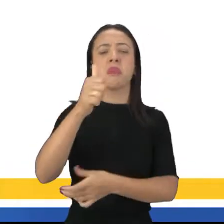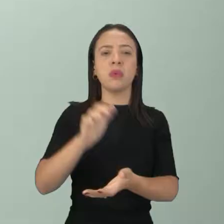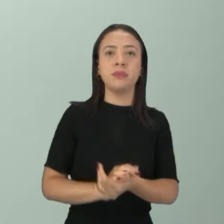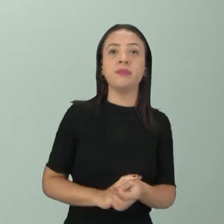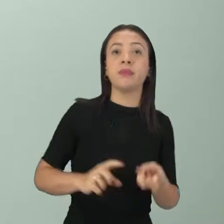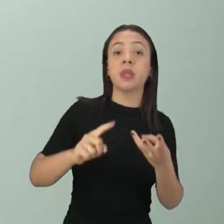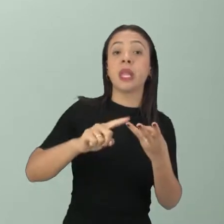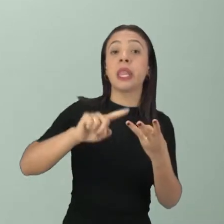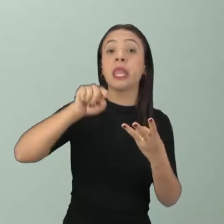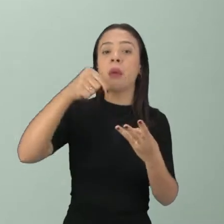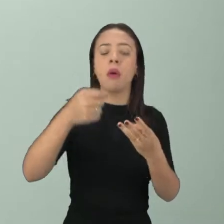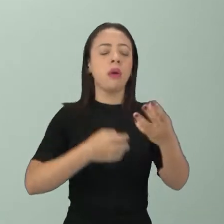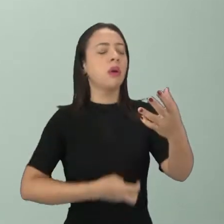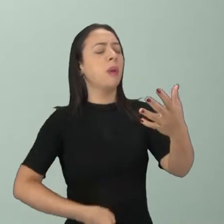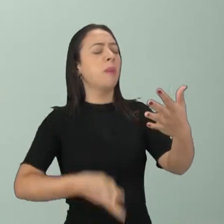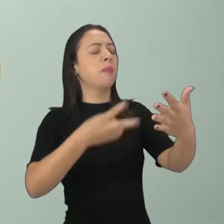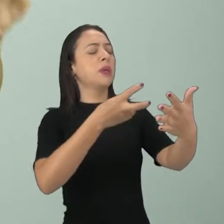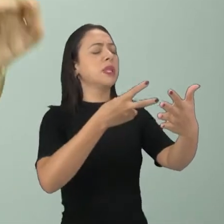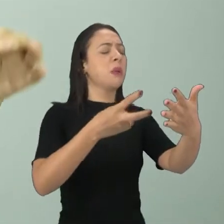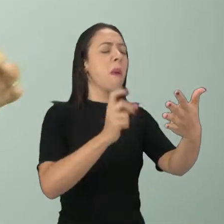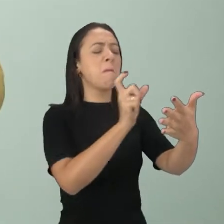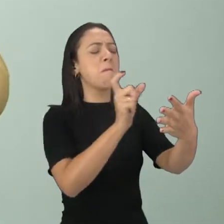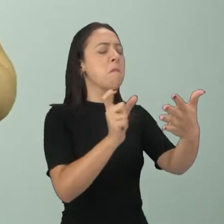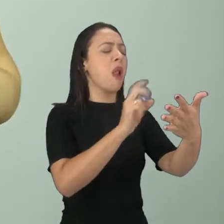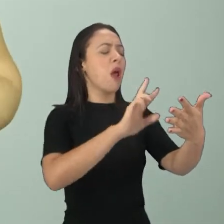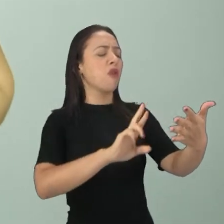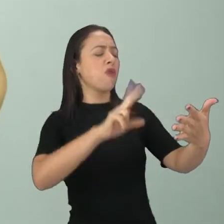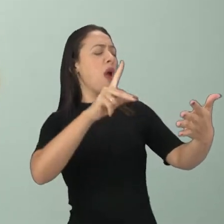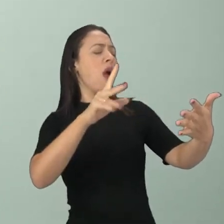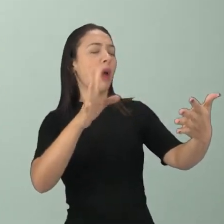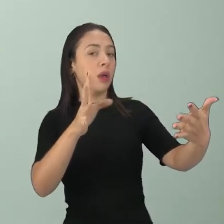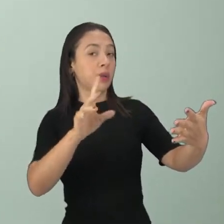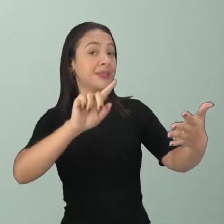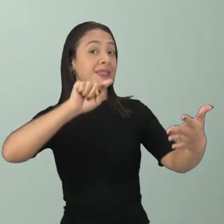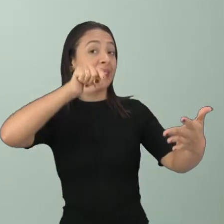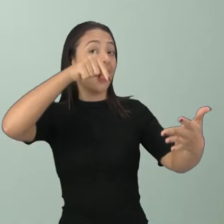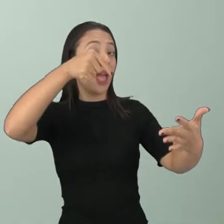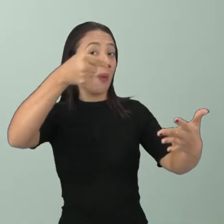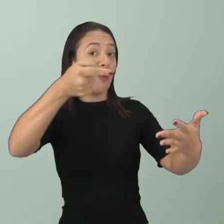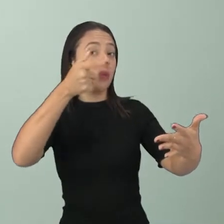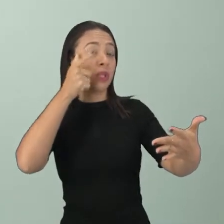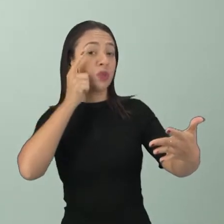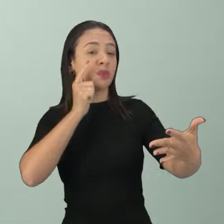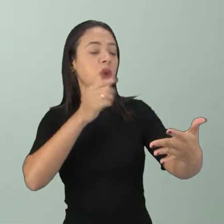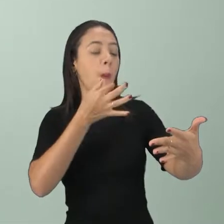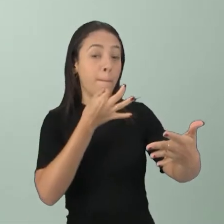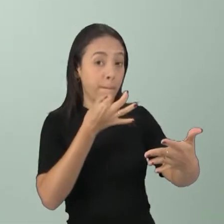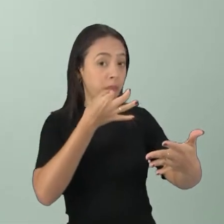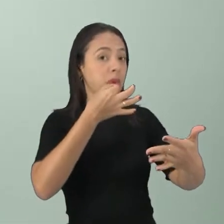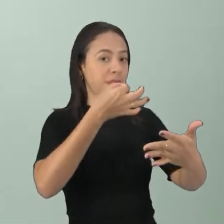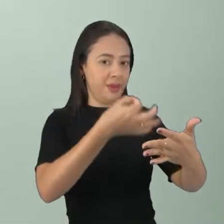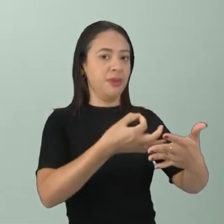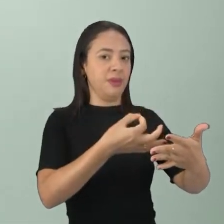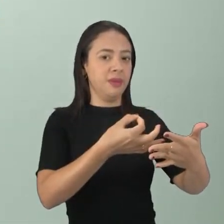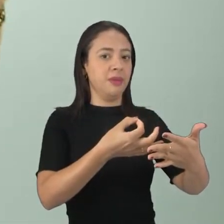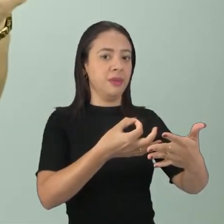você inspeciona o que tem de palavras diferentes, para que então você possa fazer a sua crítica e